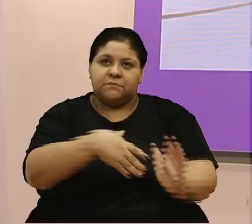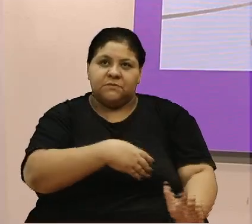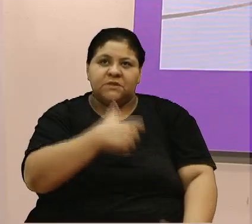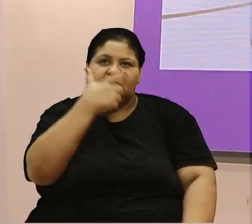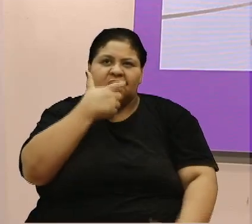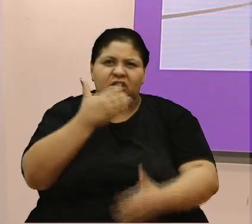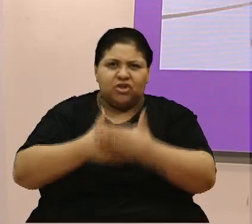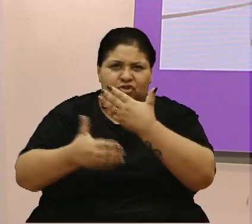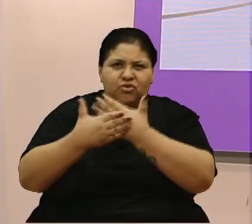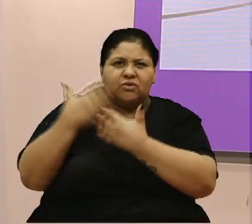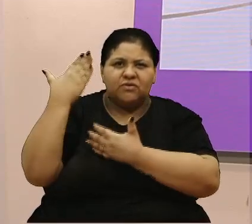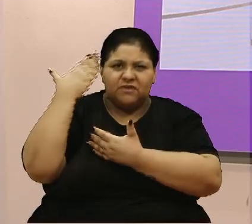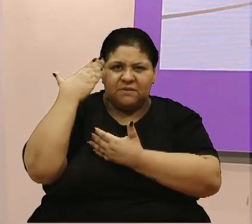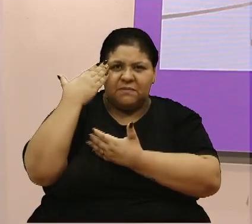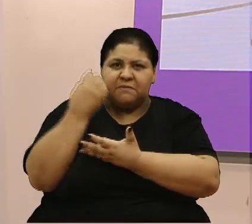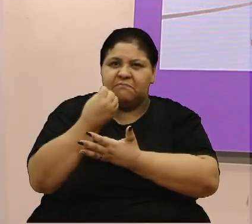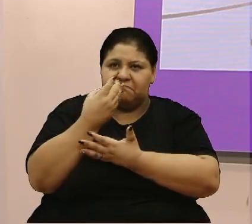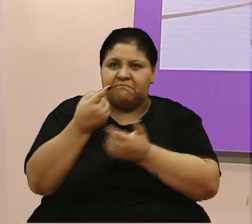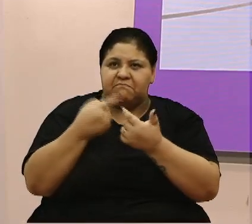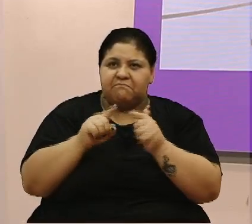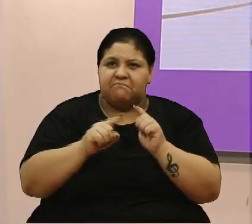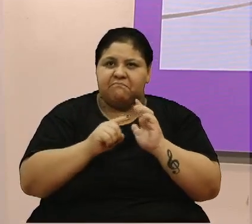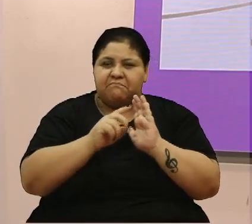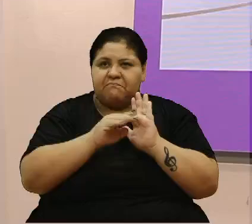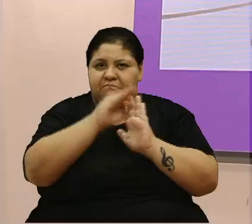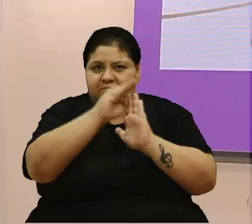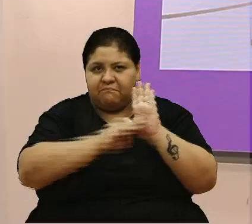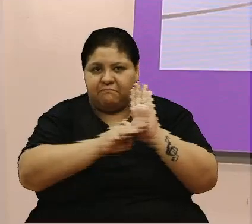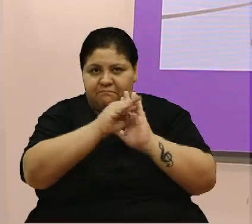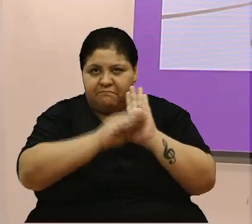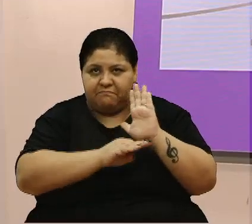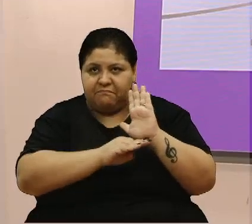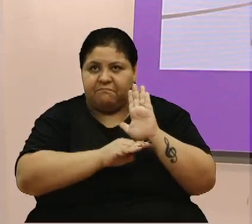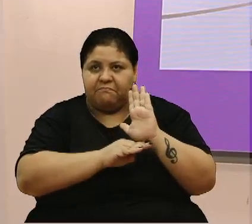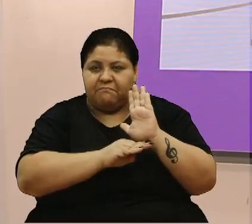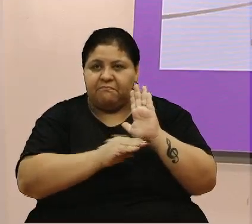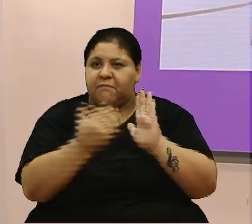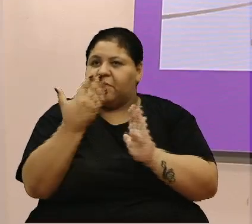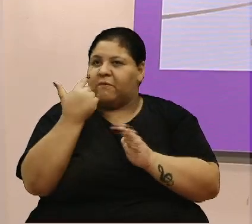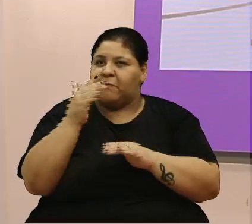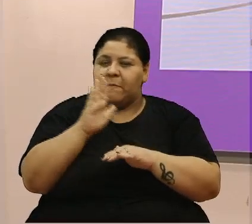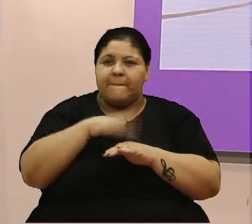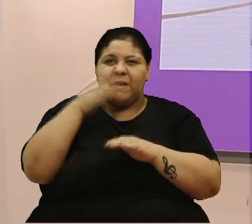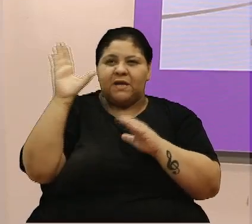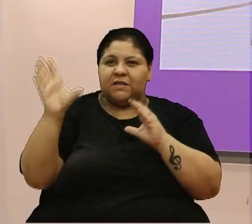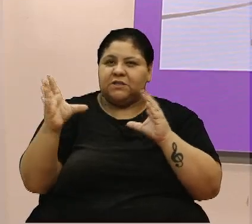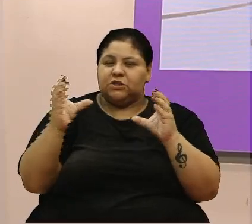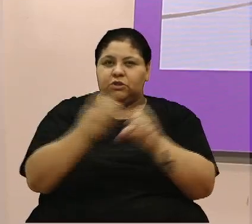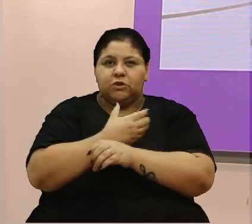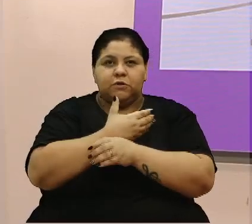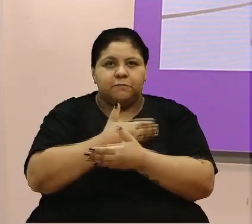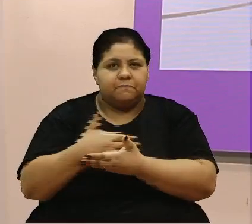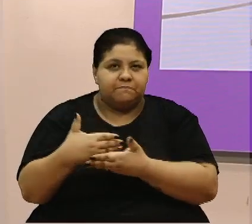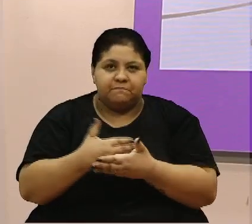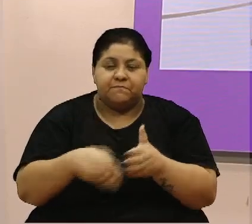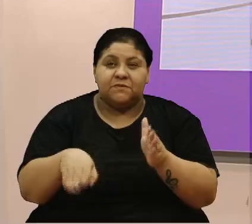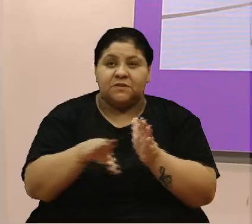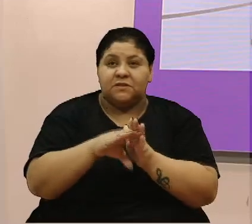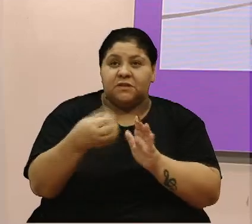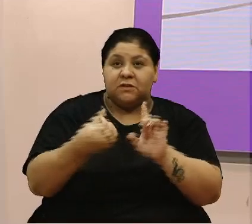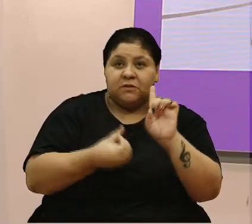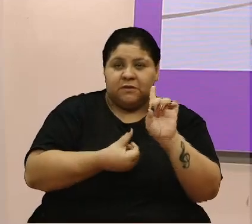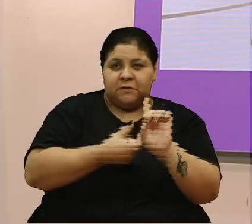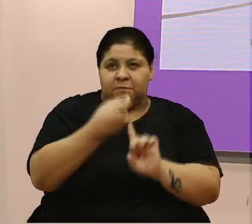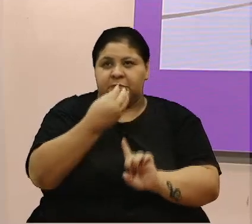todos nós conhecemos bem, né? Mas está ali, o leite materno é esse alimento mais completo para os bebês até o 6º mês de